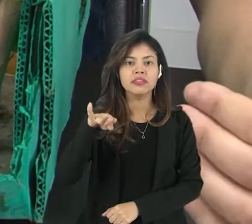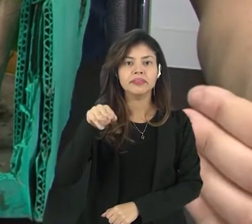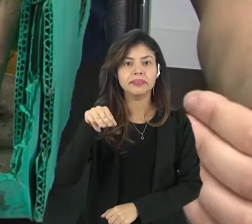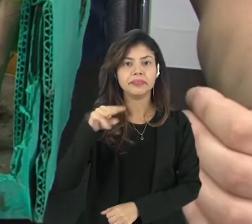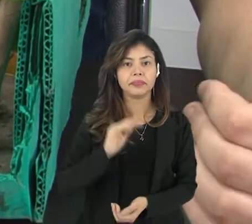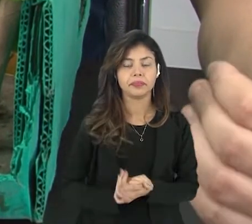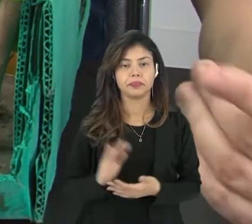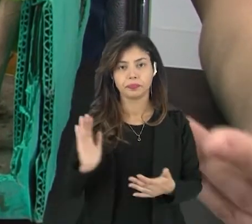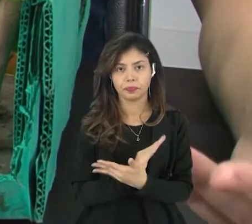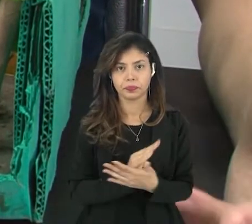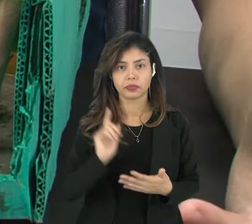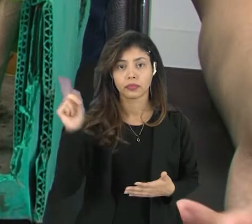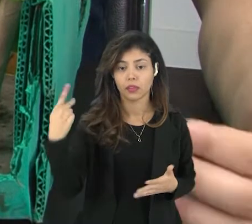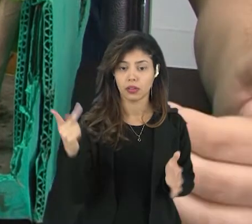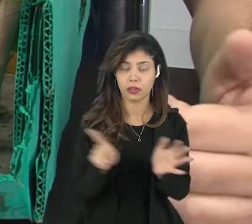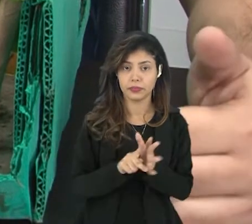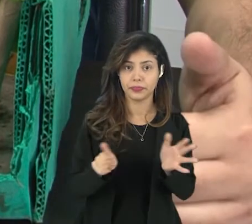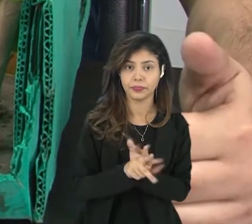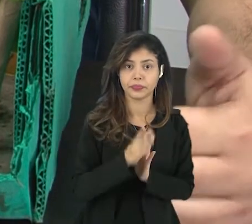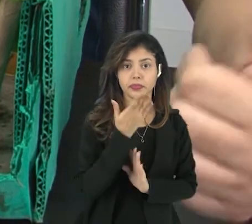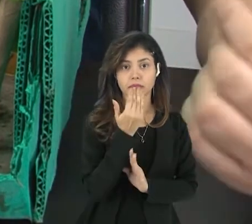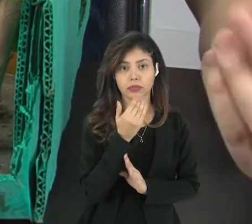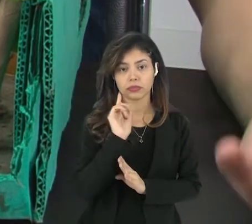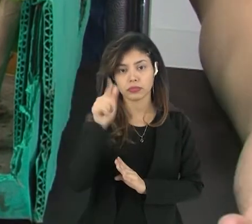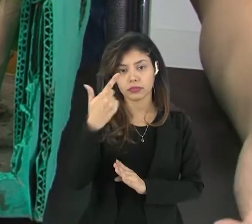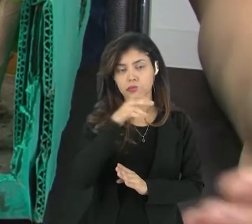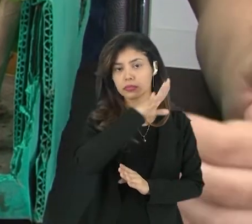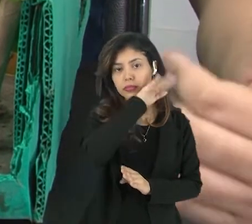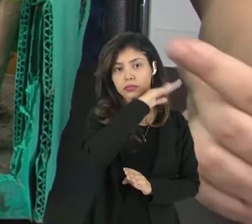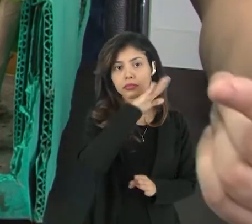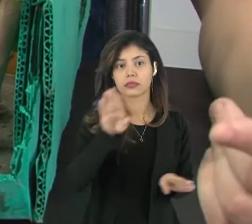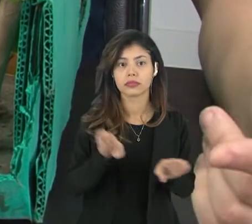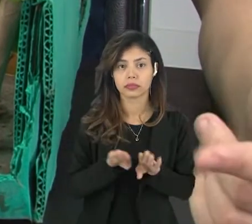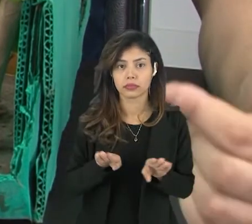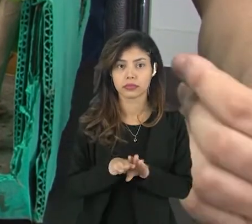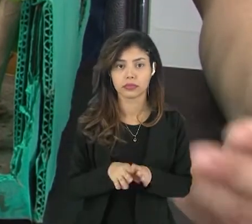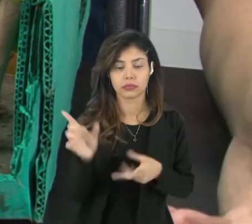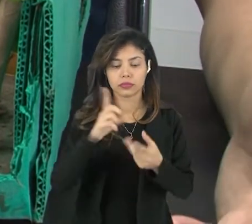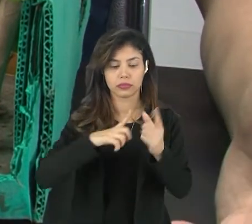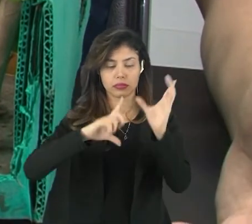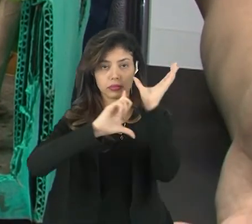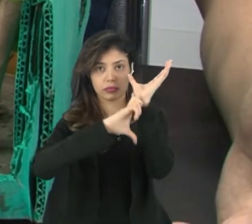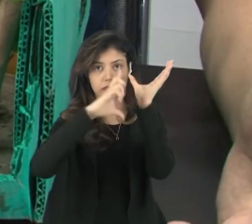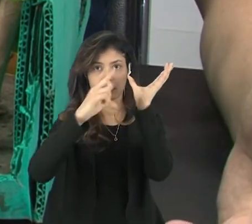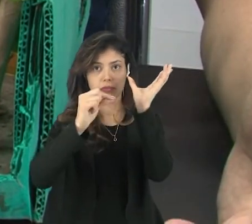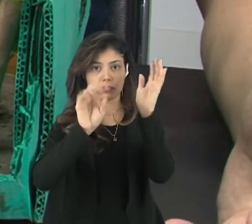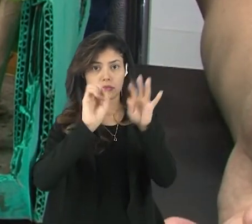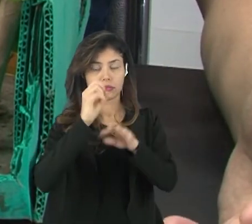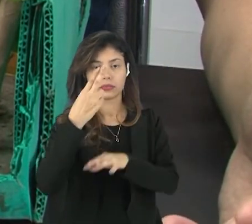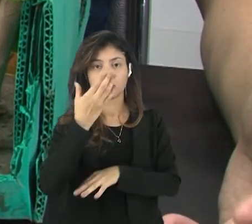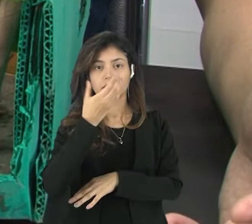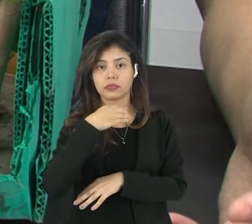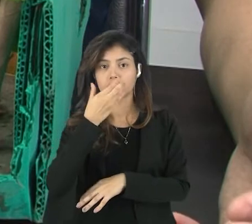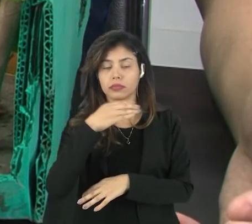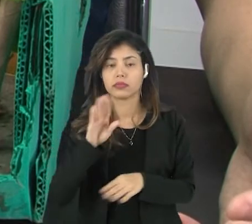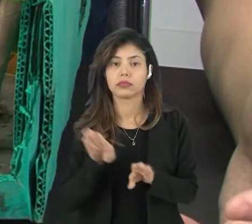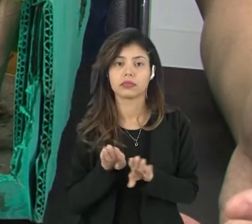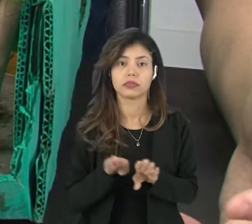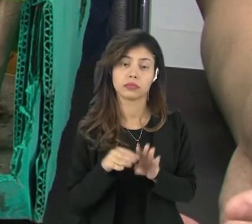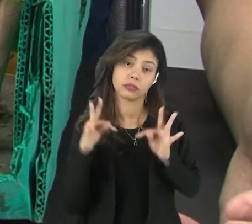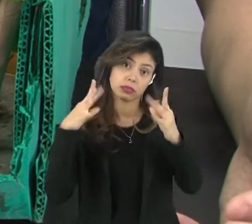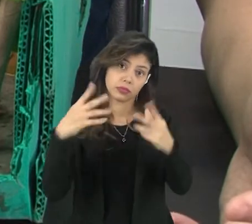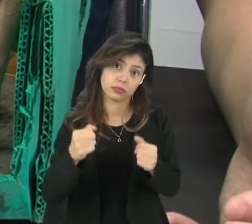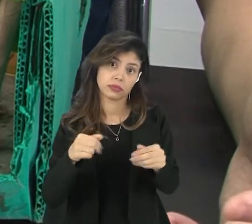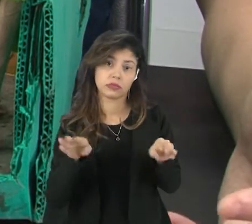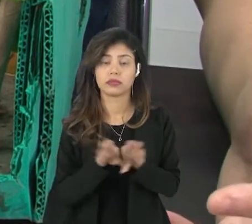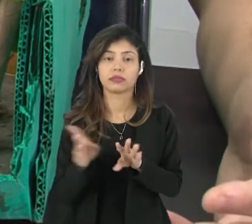capim. Outros se alimentam de próprios animais, que se alimentam de quê? De capim, ou de folhas, ou de frutos. Então, se você for observar,